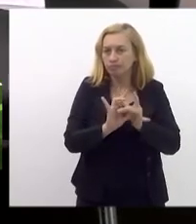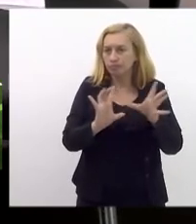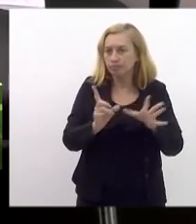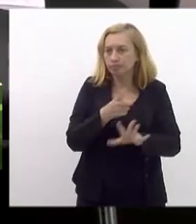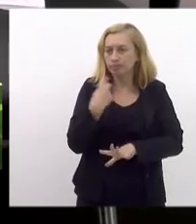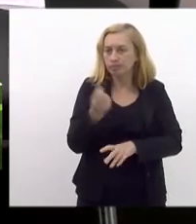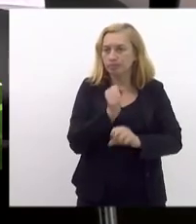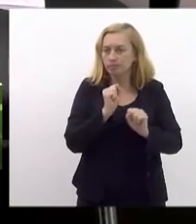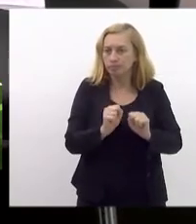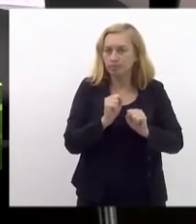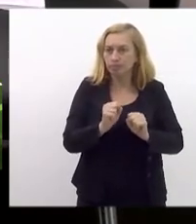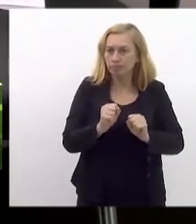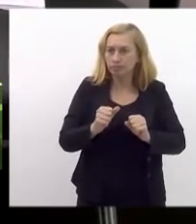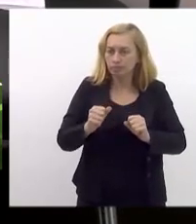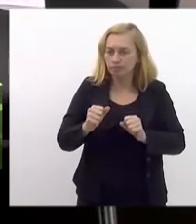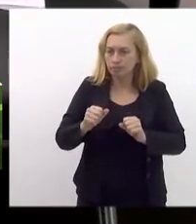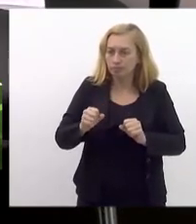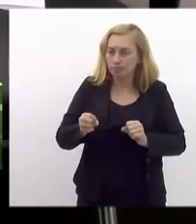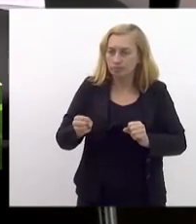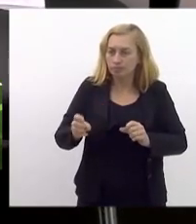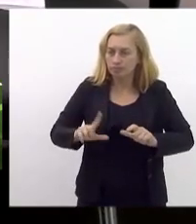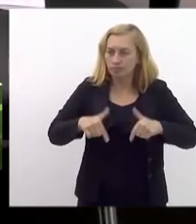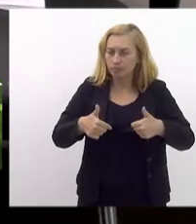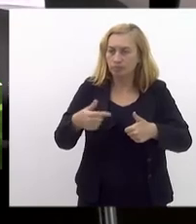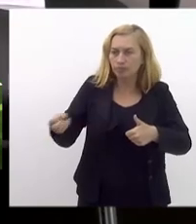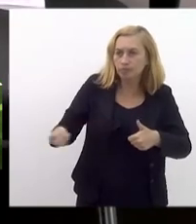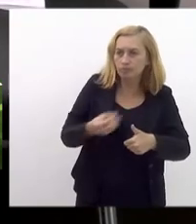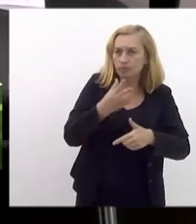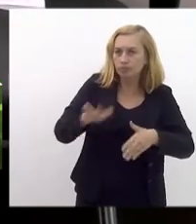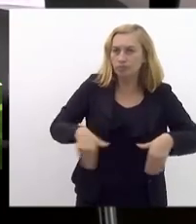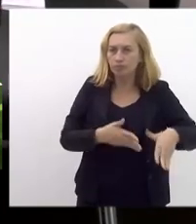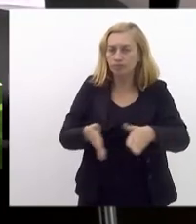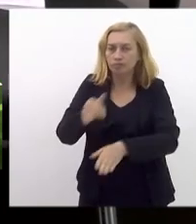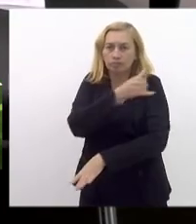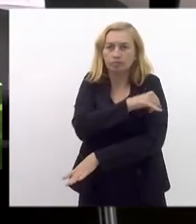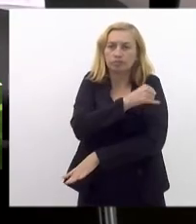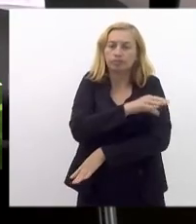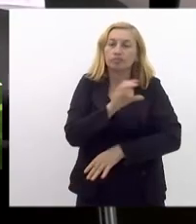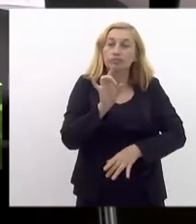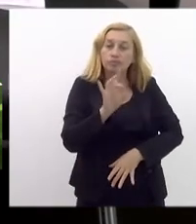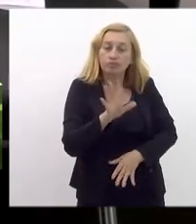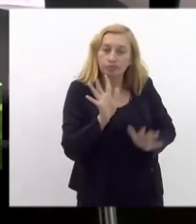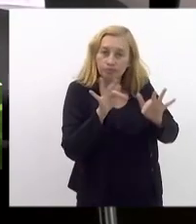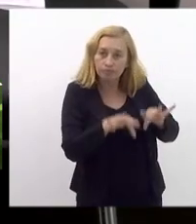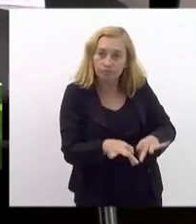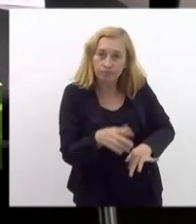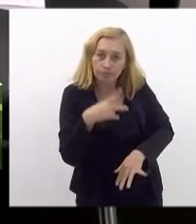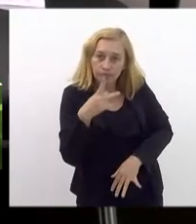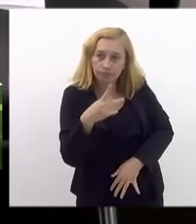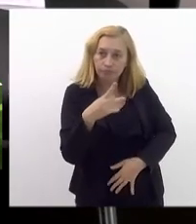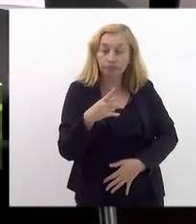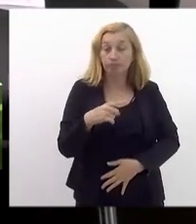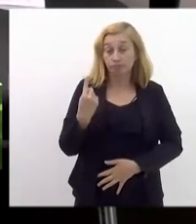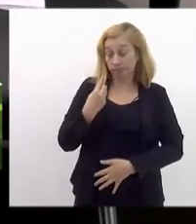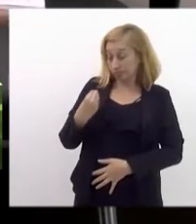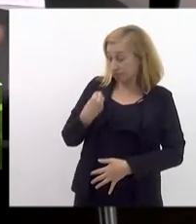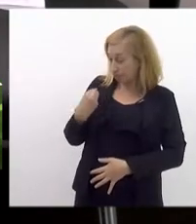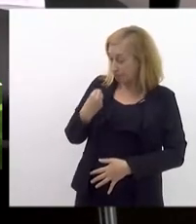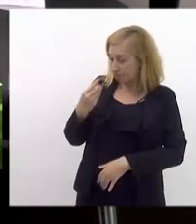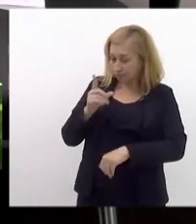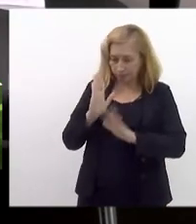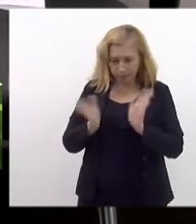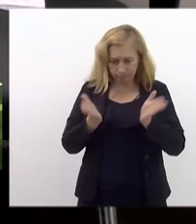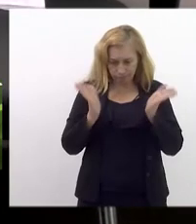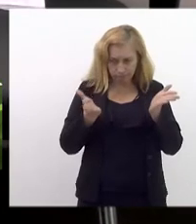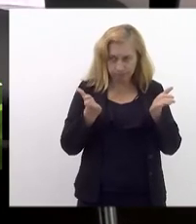gente possa percorrer um novo caminho de desenvolvimento aqui para o Rio de Janeiro. Eu gostaria só de encerrar dizendo o seguinte: nós vivemos agora, mais